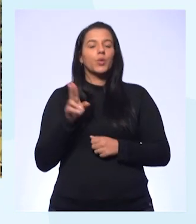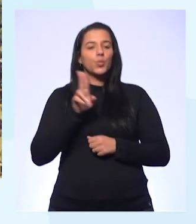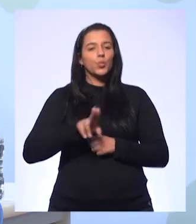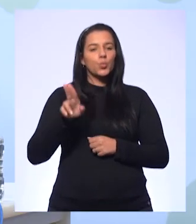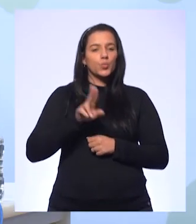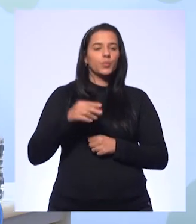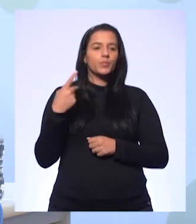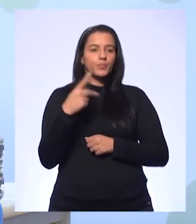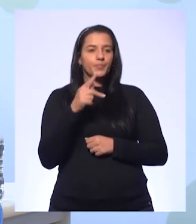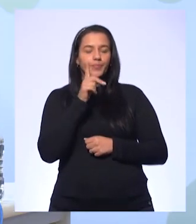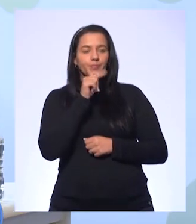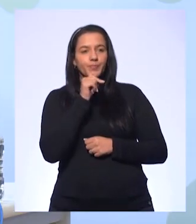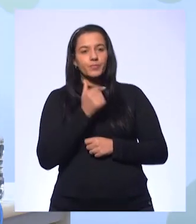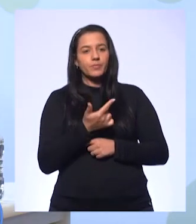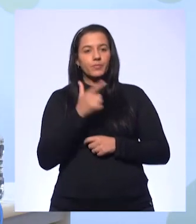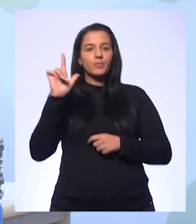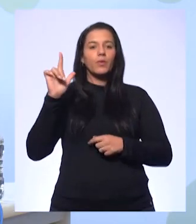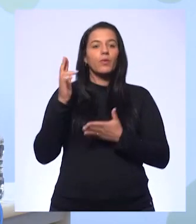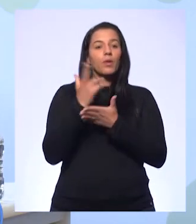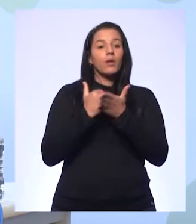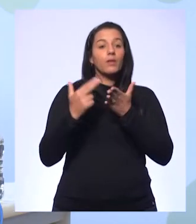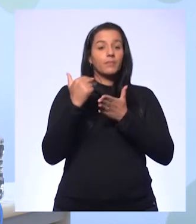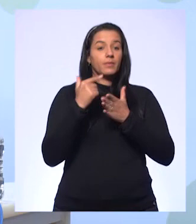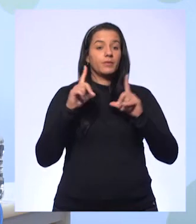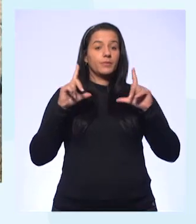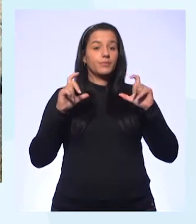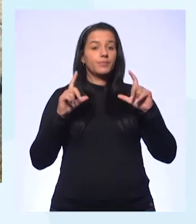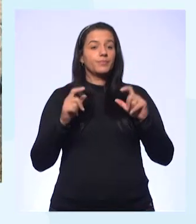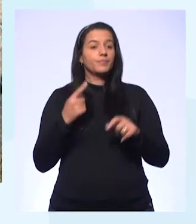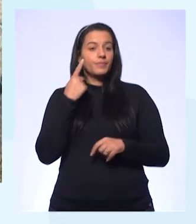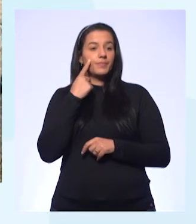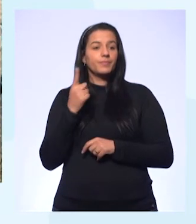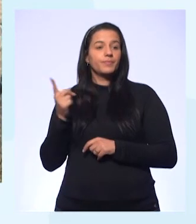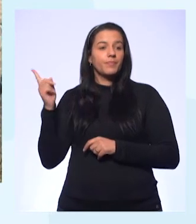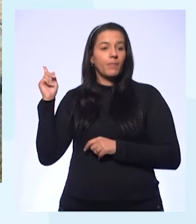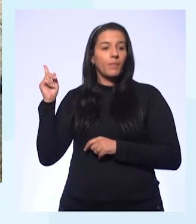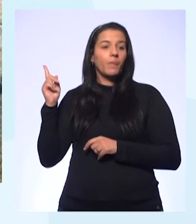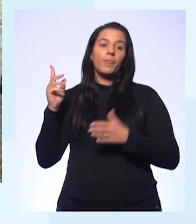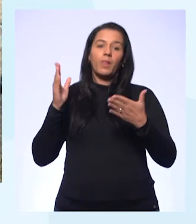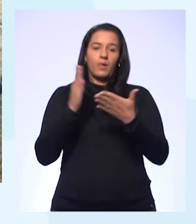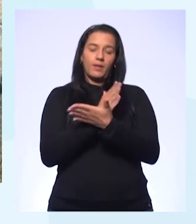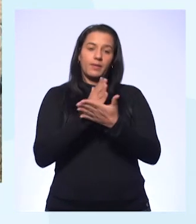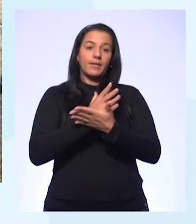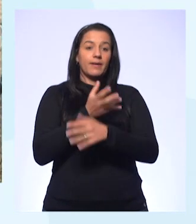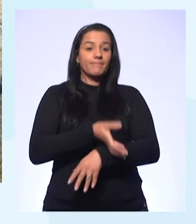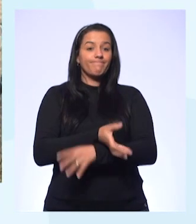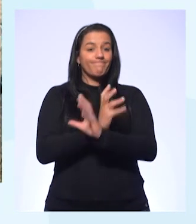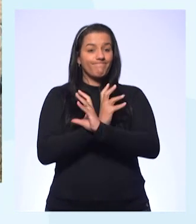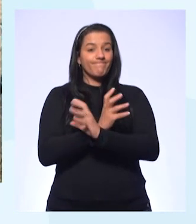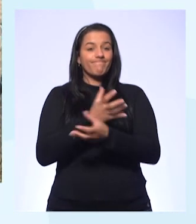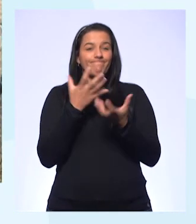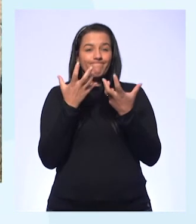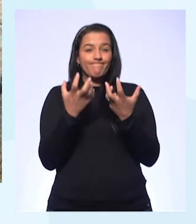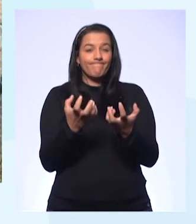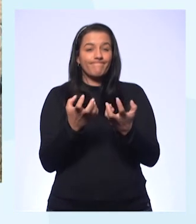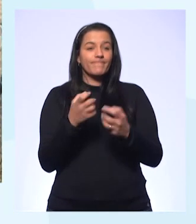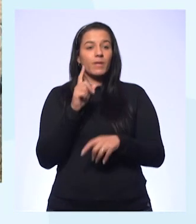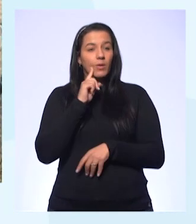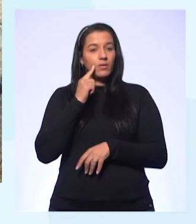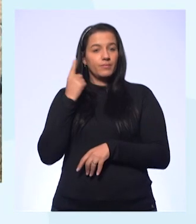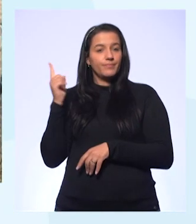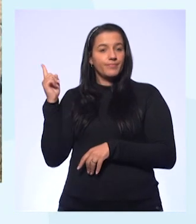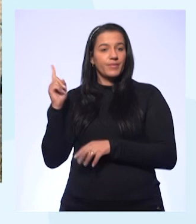Né? E na próxima imagem, aí nós temos a parte das secas. Né? Então olha a diferença, né, entre a época